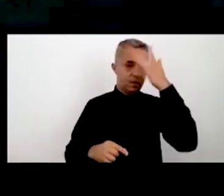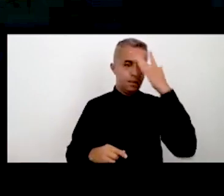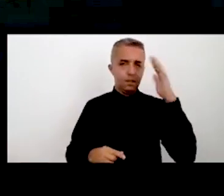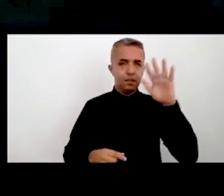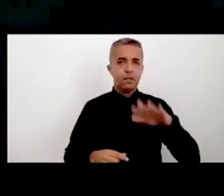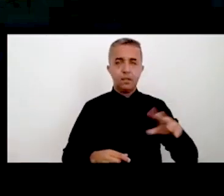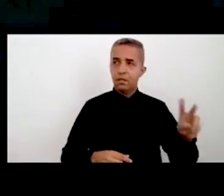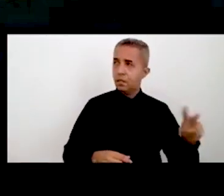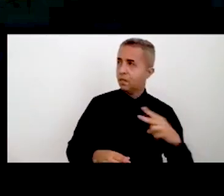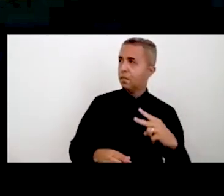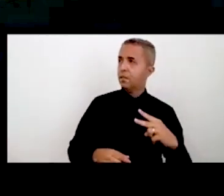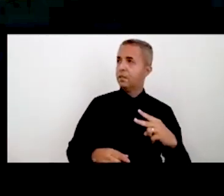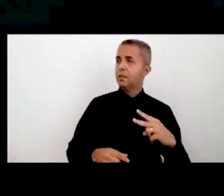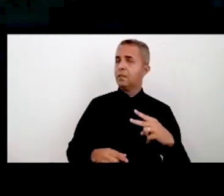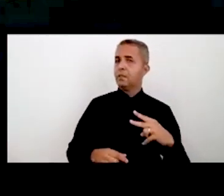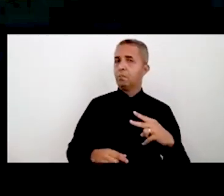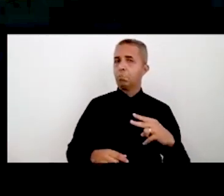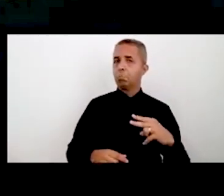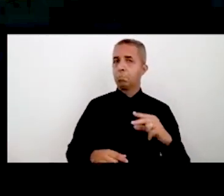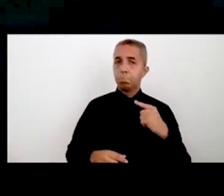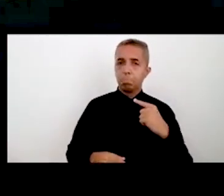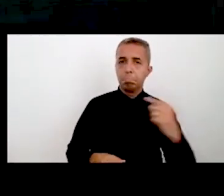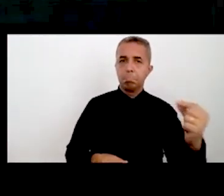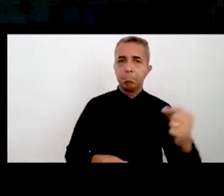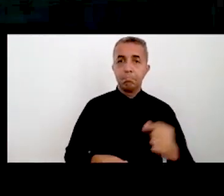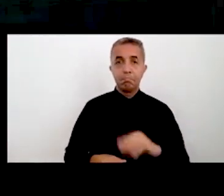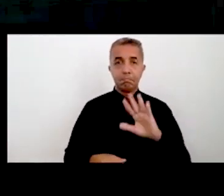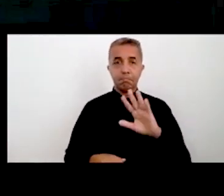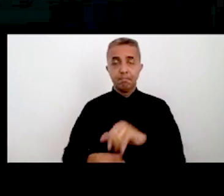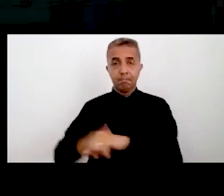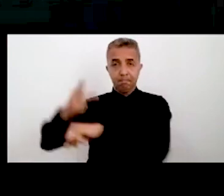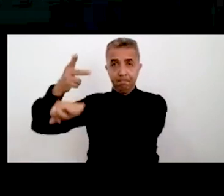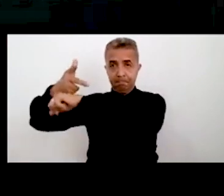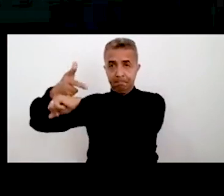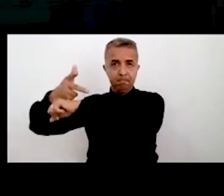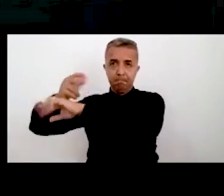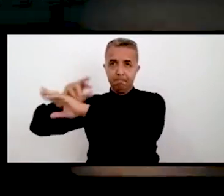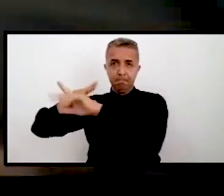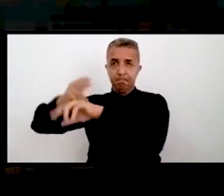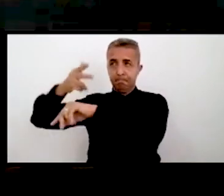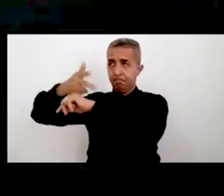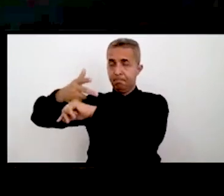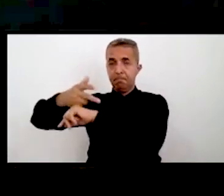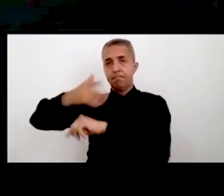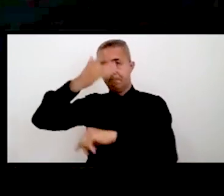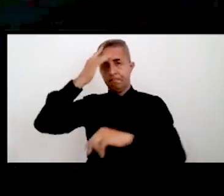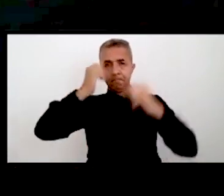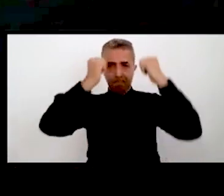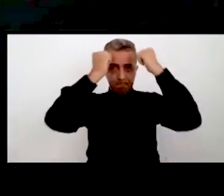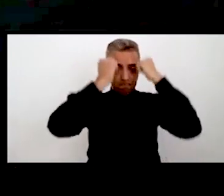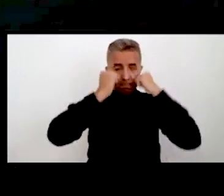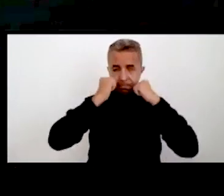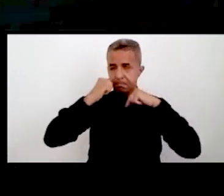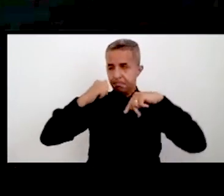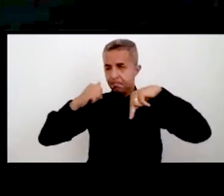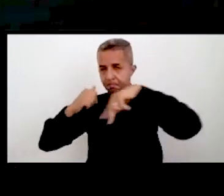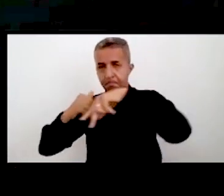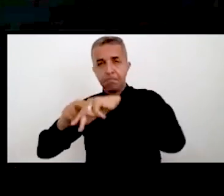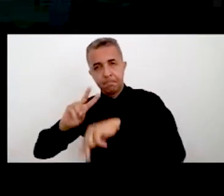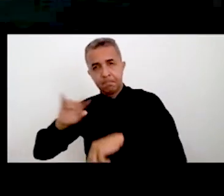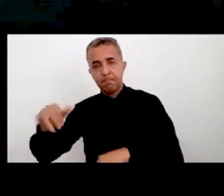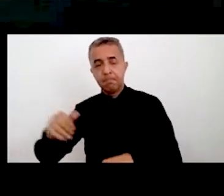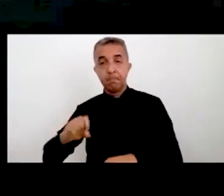câmera, ele coloca a máscara, ele coloca uma touca, ele se aproxima da unidade, né? Nós temos algumas unidades nossas que tem muitos,